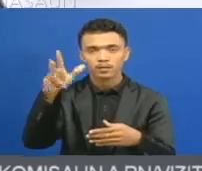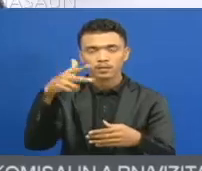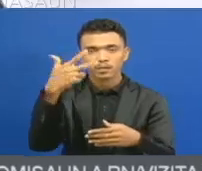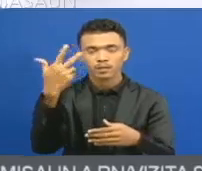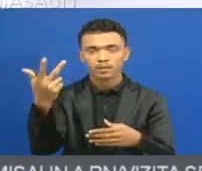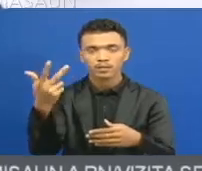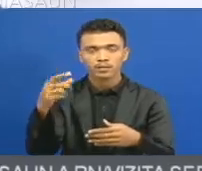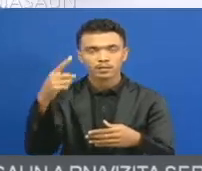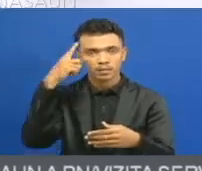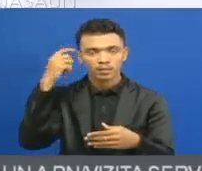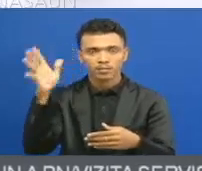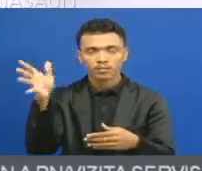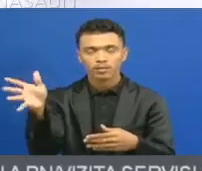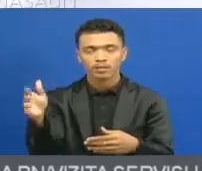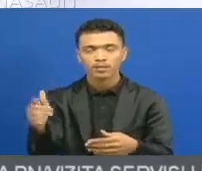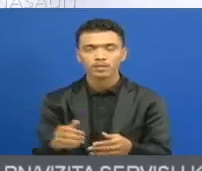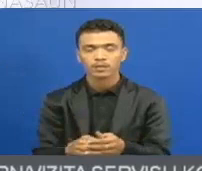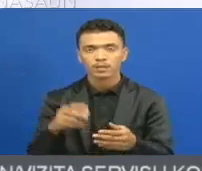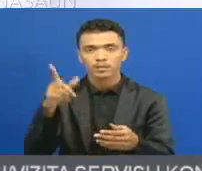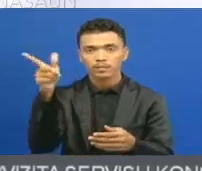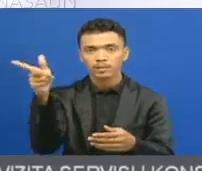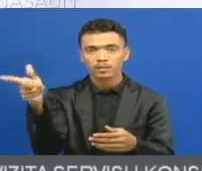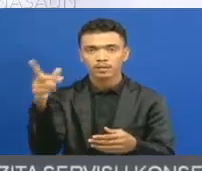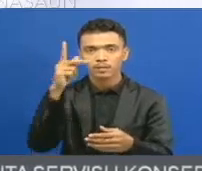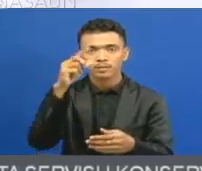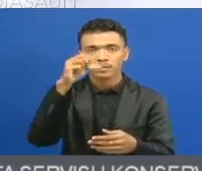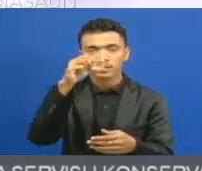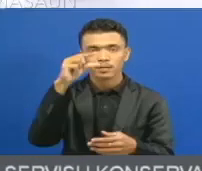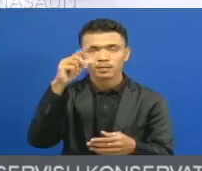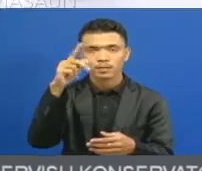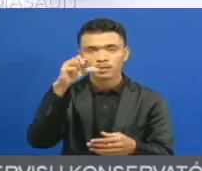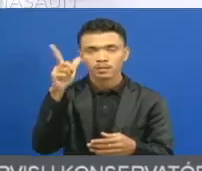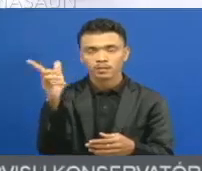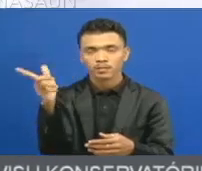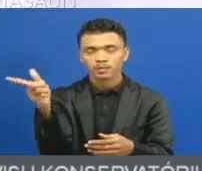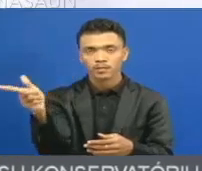13 dólares 50 centavos. 20 quilos, 25 quilos, né, por volta